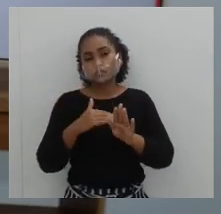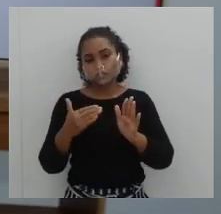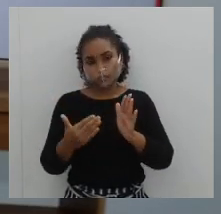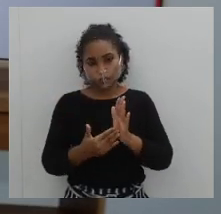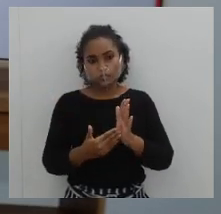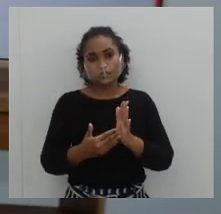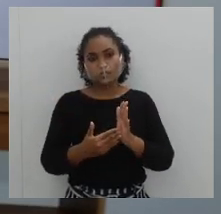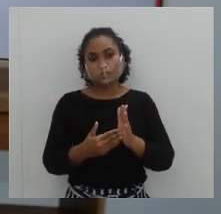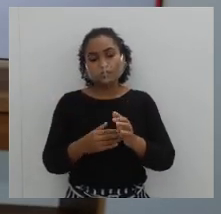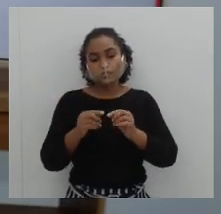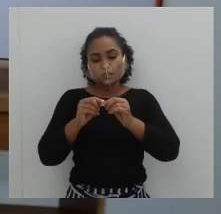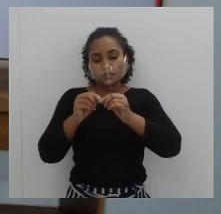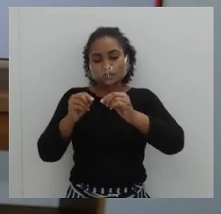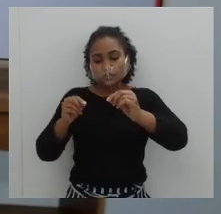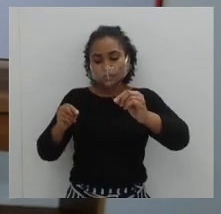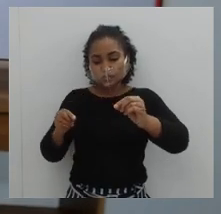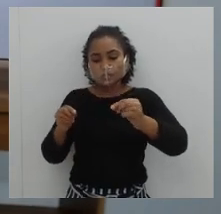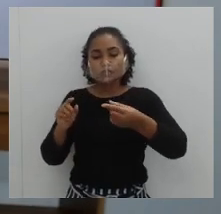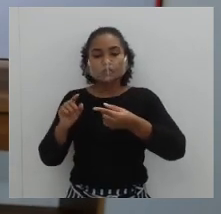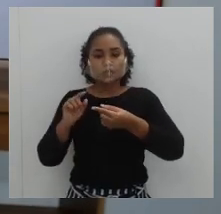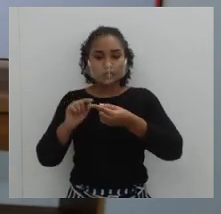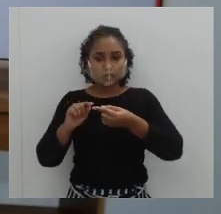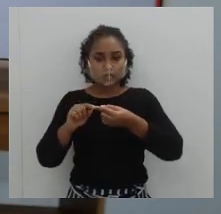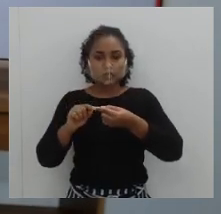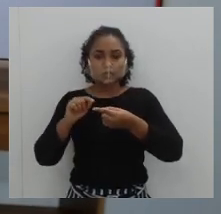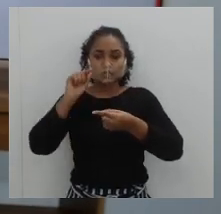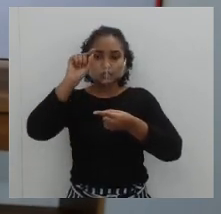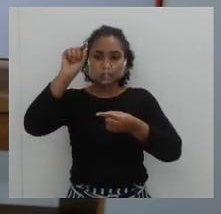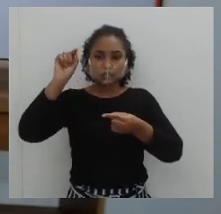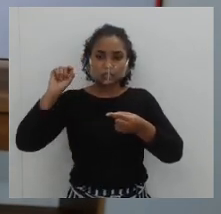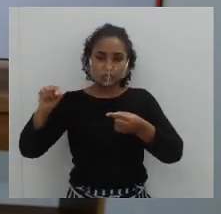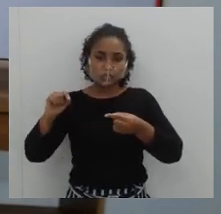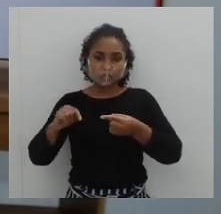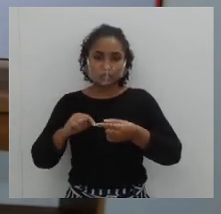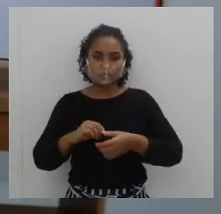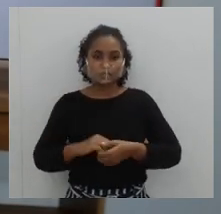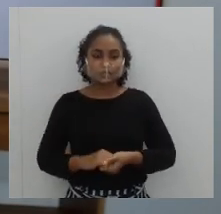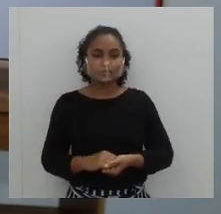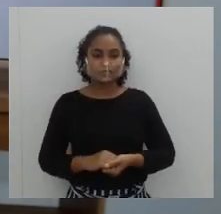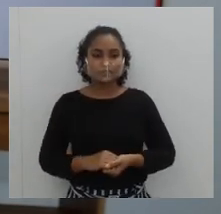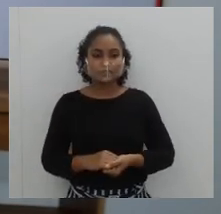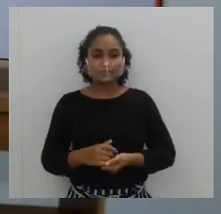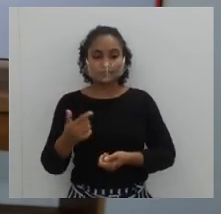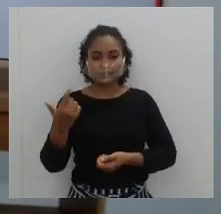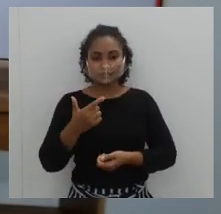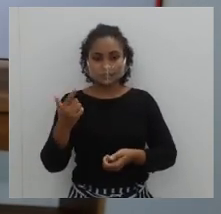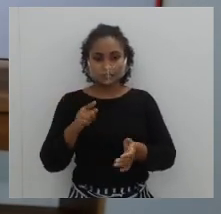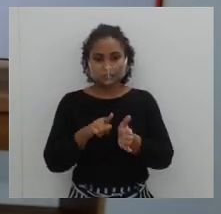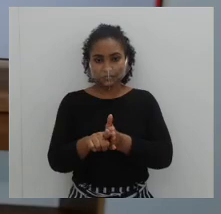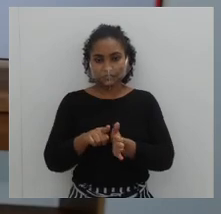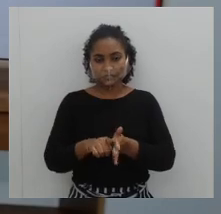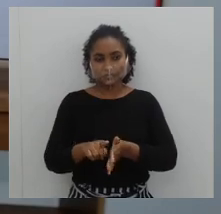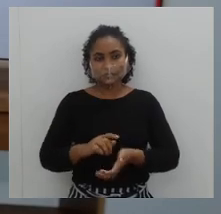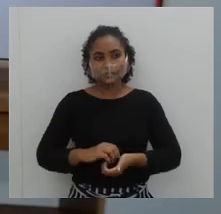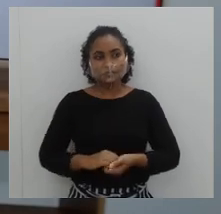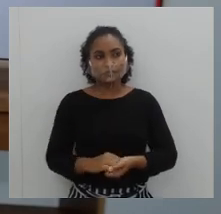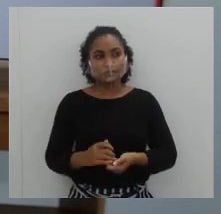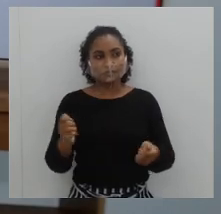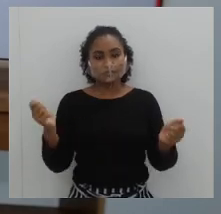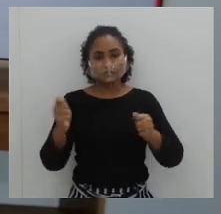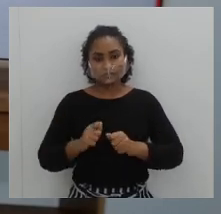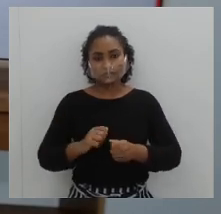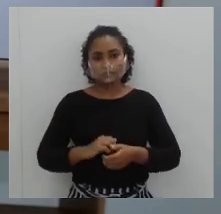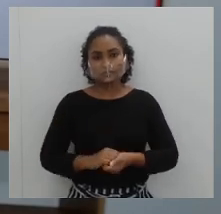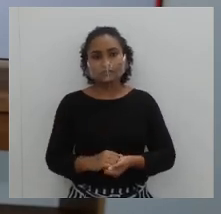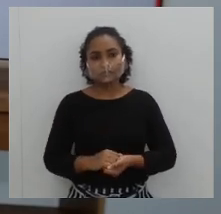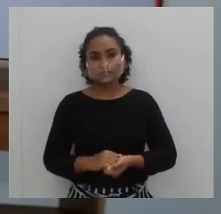arestas e de vértices desse poliedro. Tá certo? Então vamos para o segundo exemplo, para ver se a gente consegue